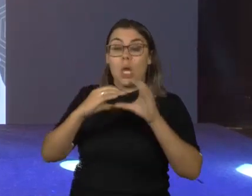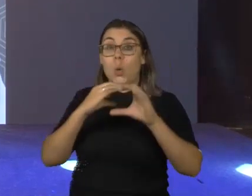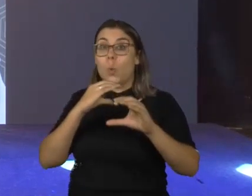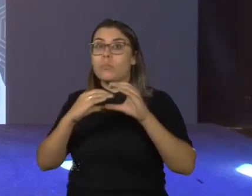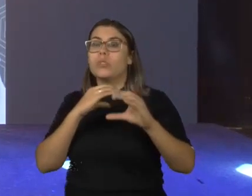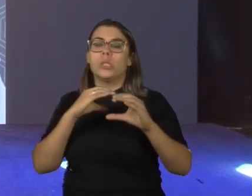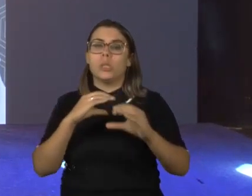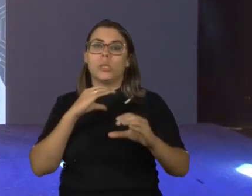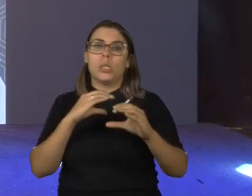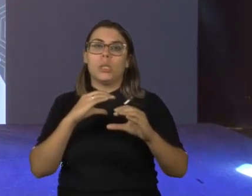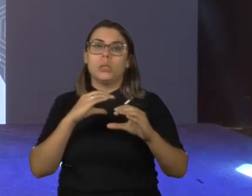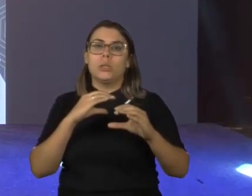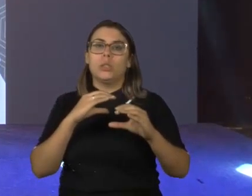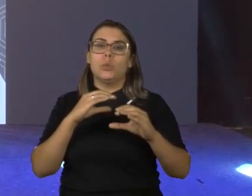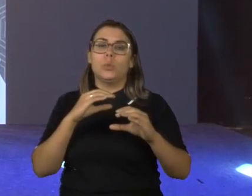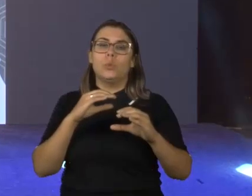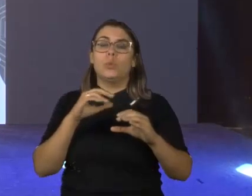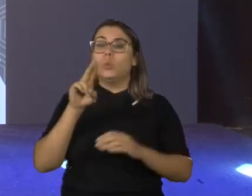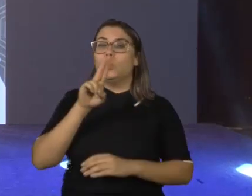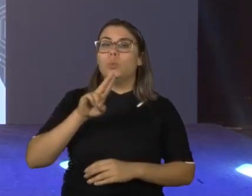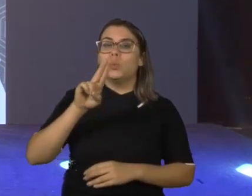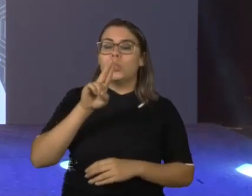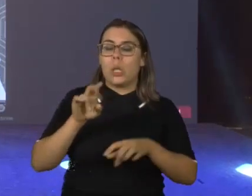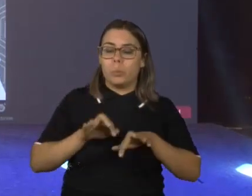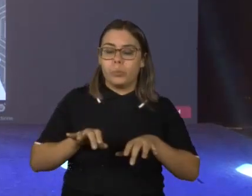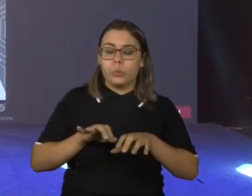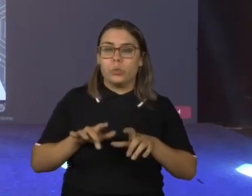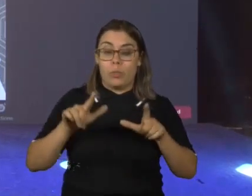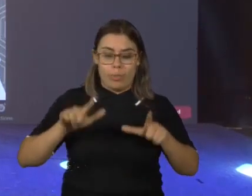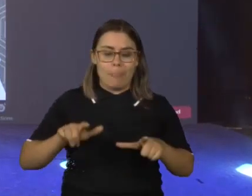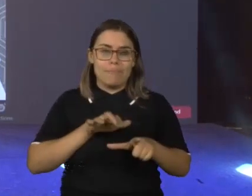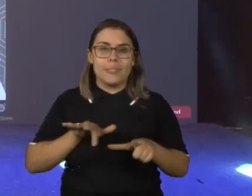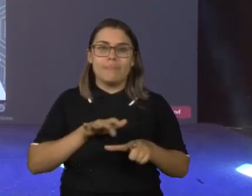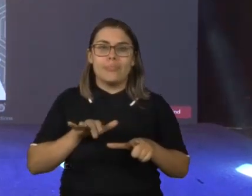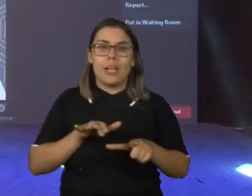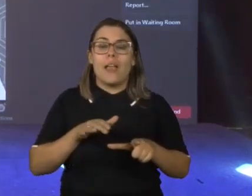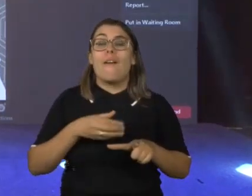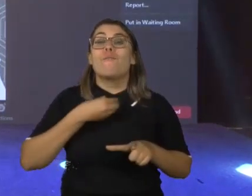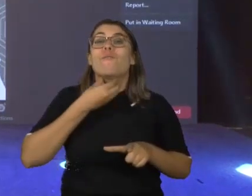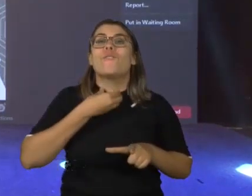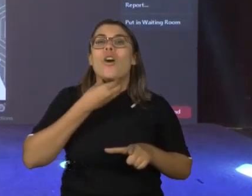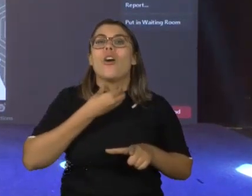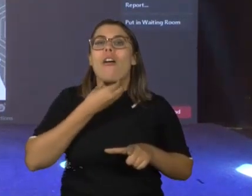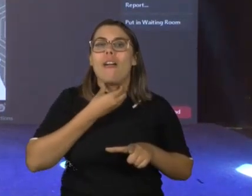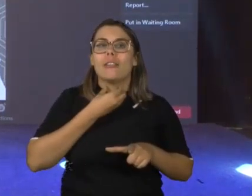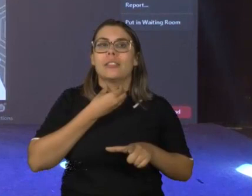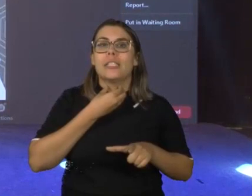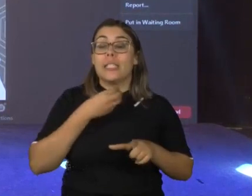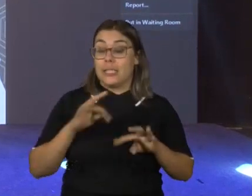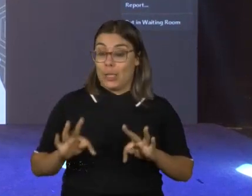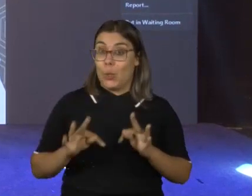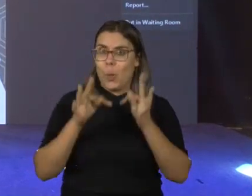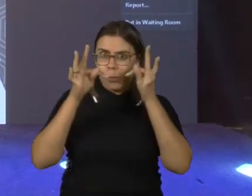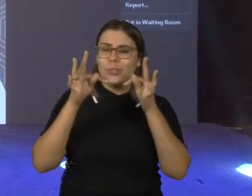sua vida? Porque o João usa esse tablet para se comunicar. E o que eu quero falar para vocês é que essa tecnologia assistiva é